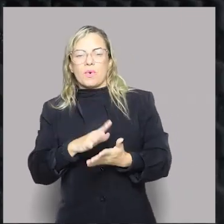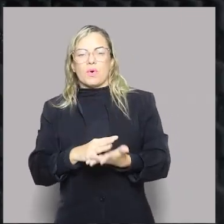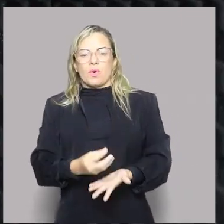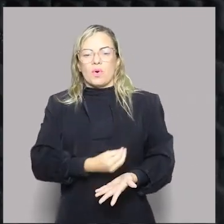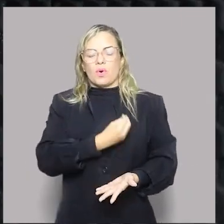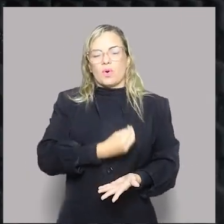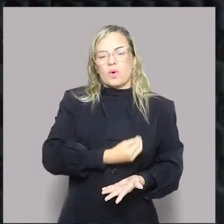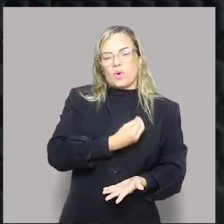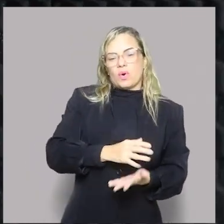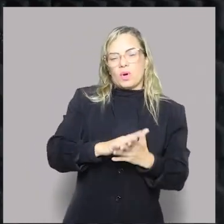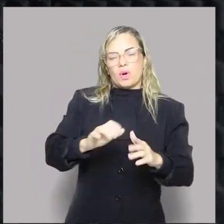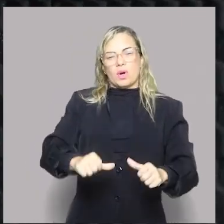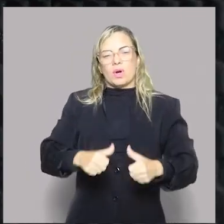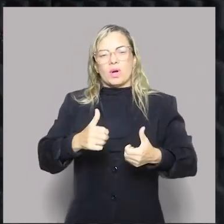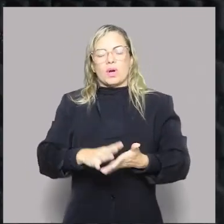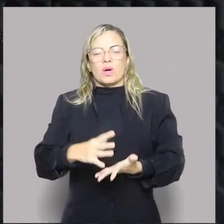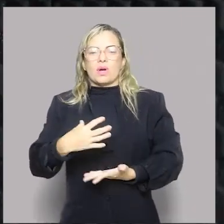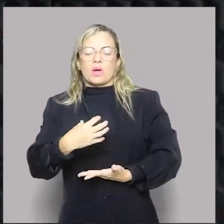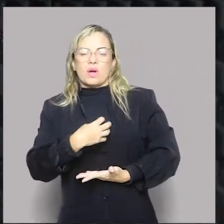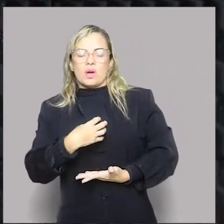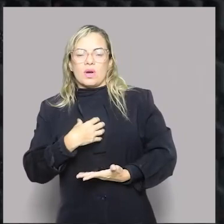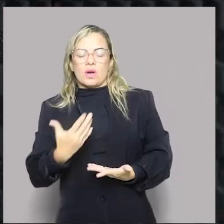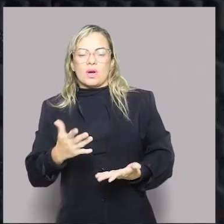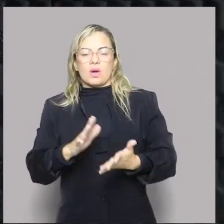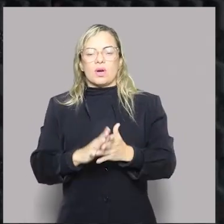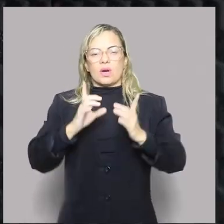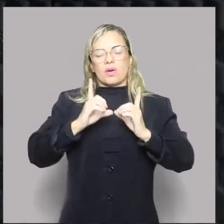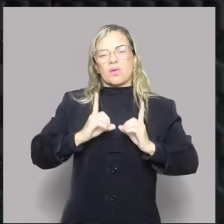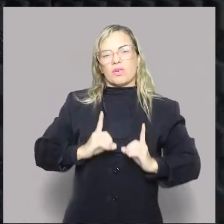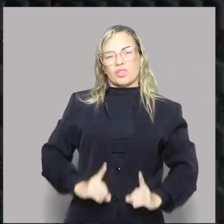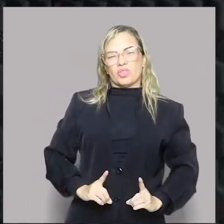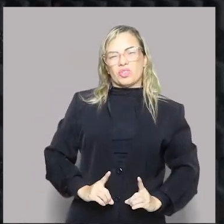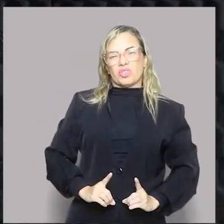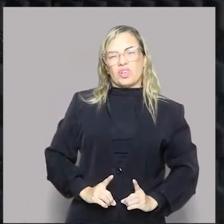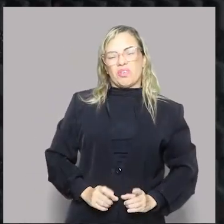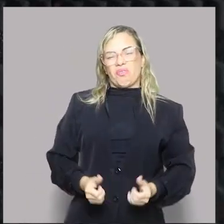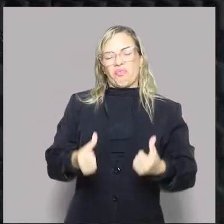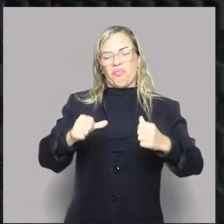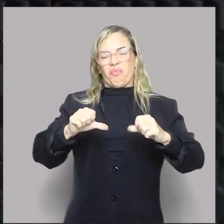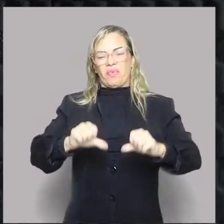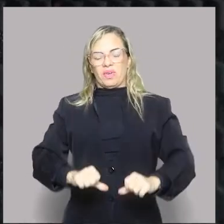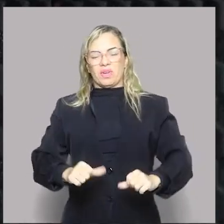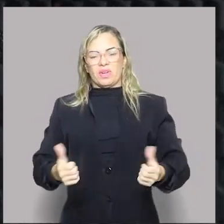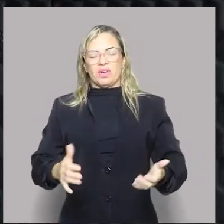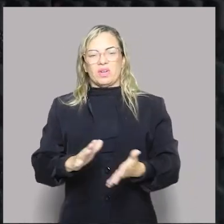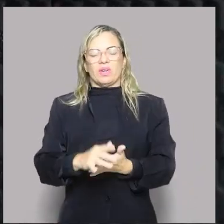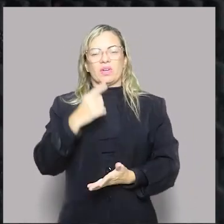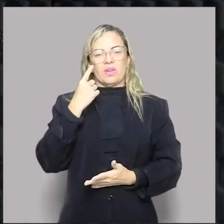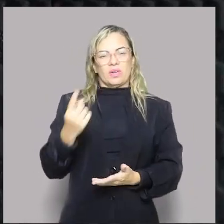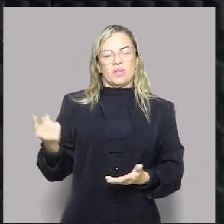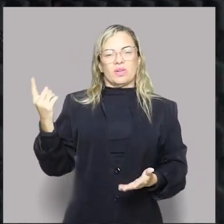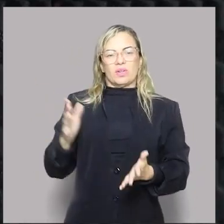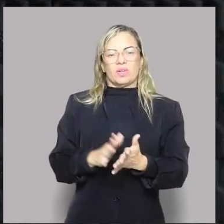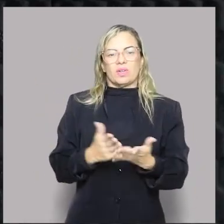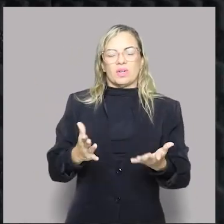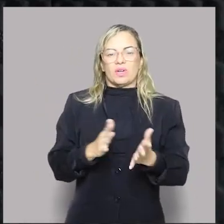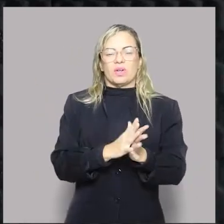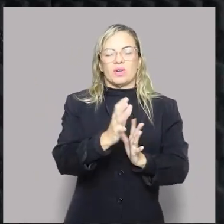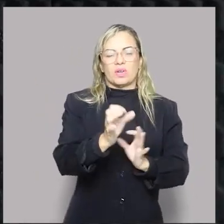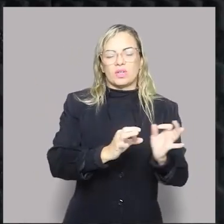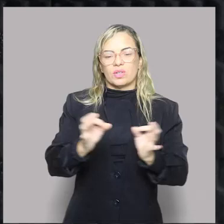telecomunicações, ela estará ali fadada à marginalização. Ela estará ali também enfrentando um problema social